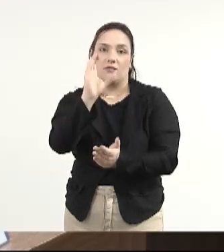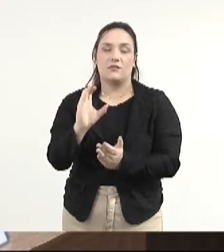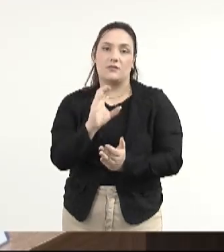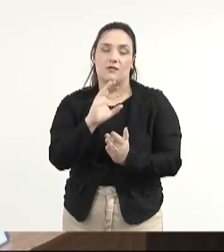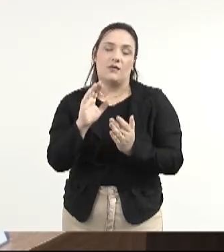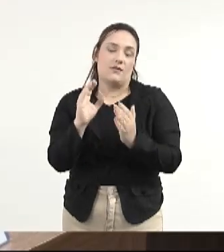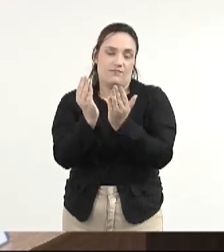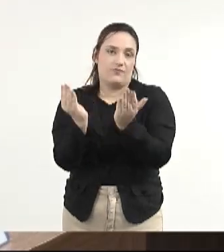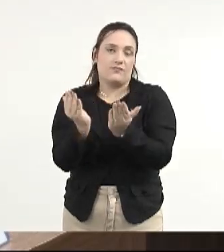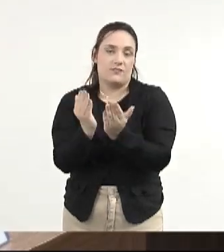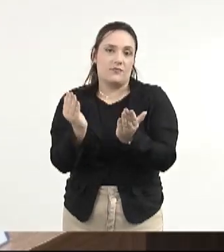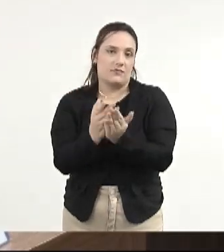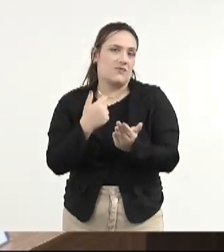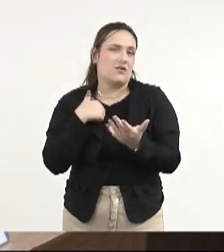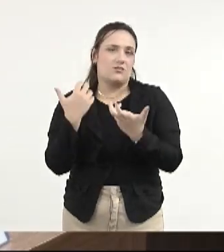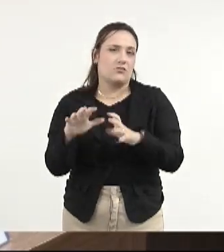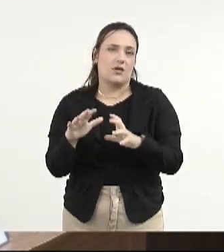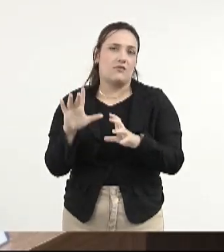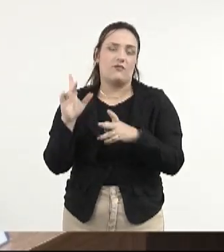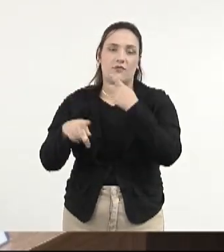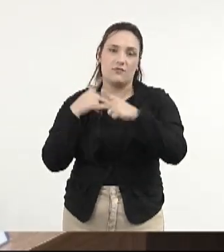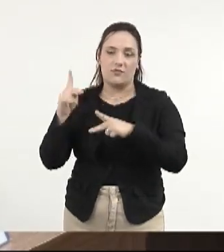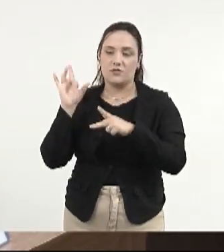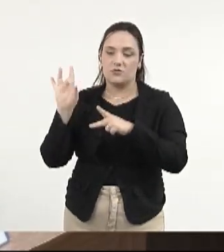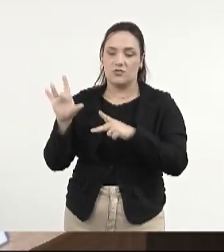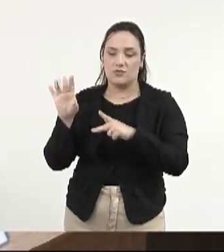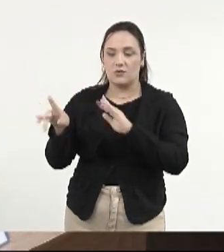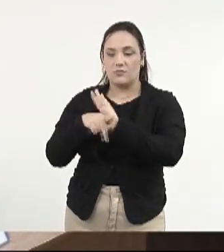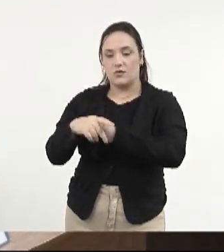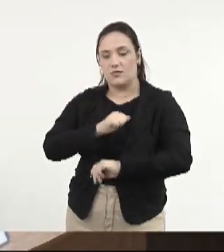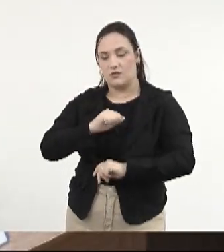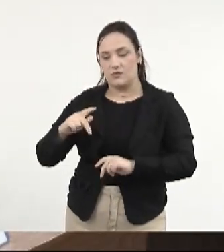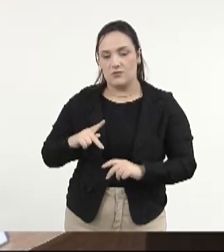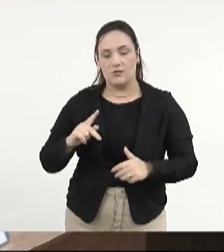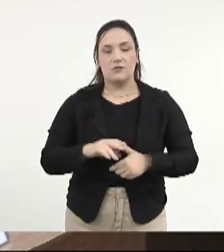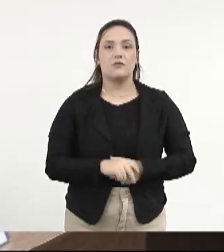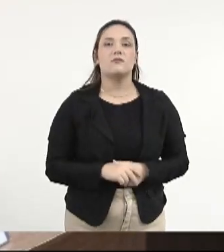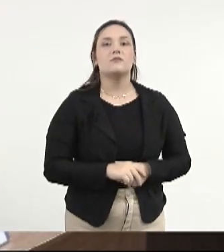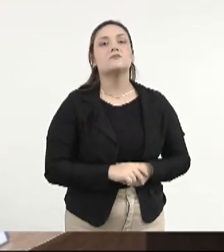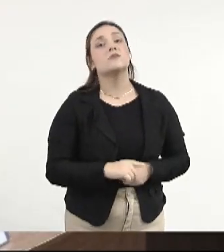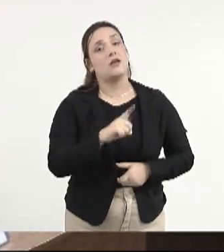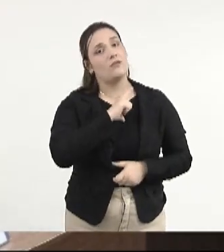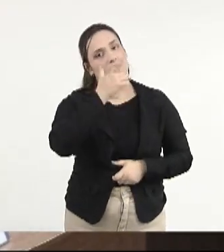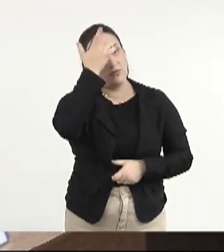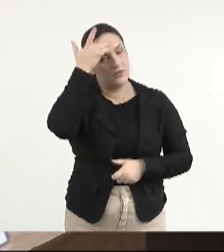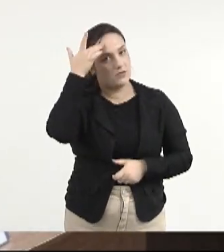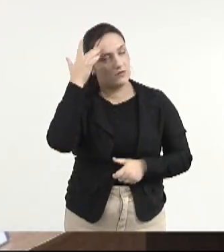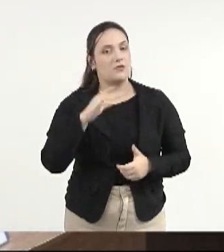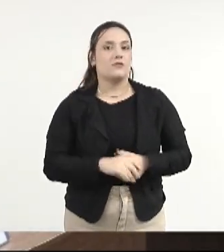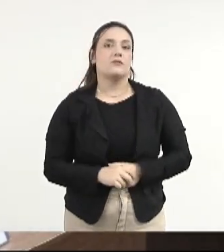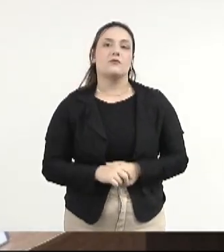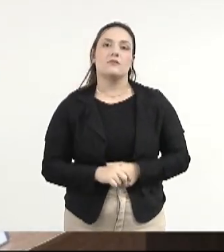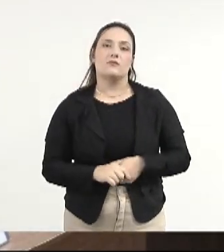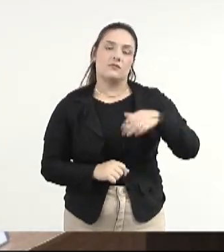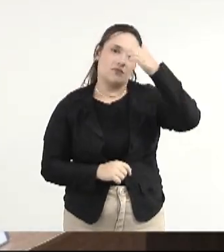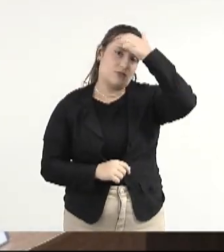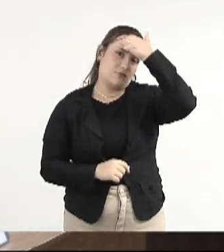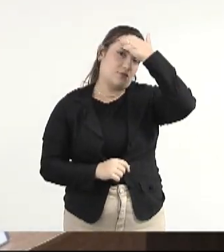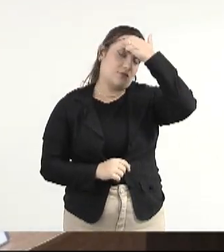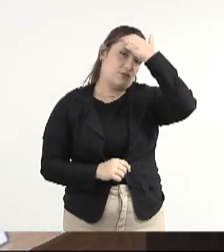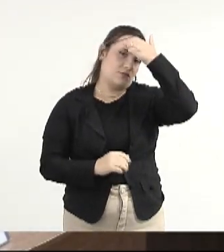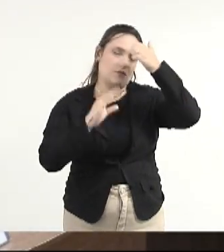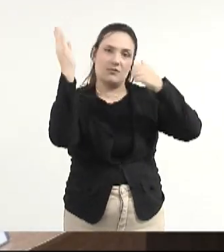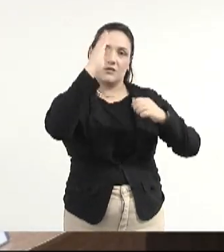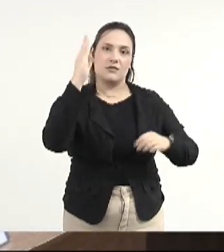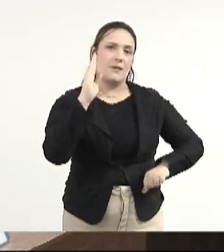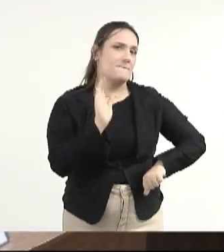eu não quero ficar só na questão dos apóstolos. Teve alguém considerado um dos brasileiros